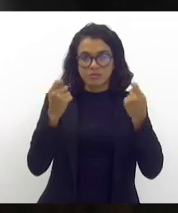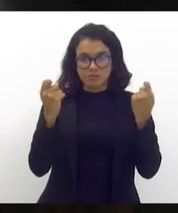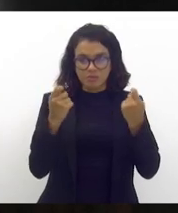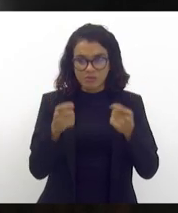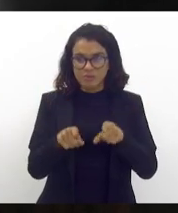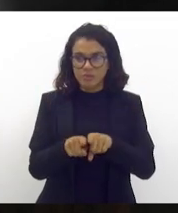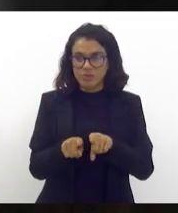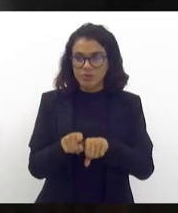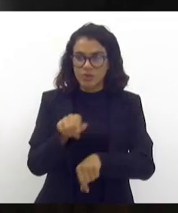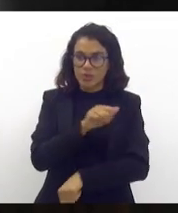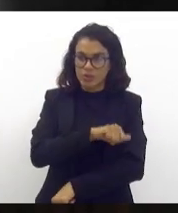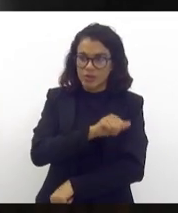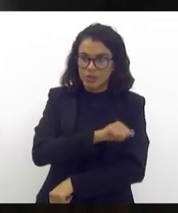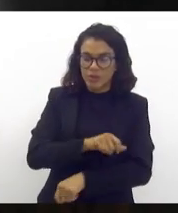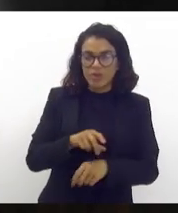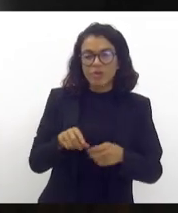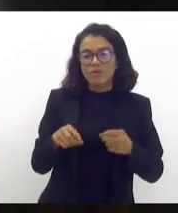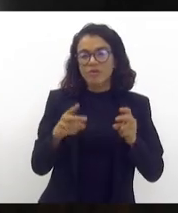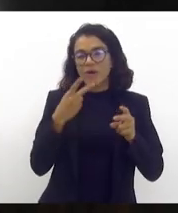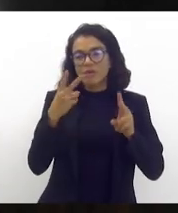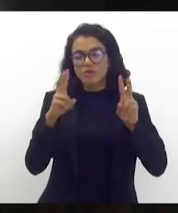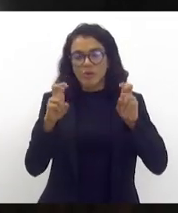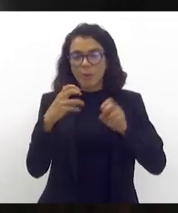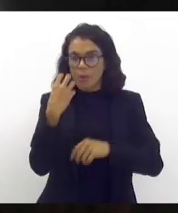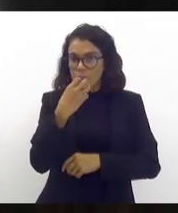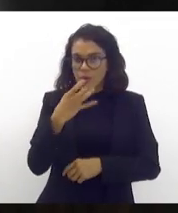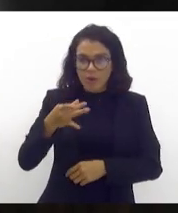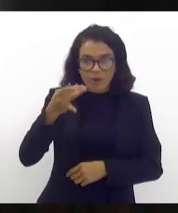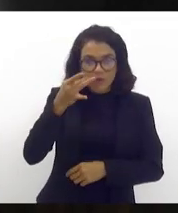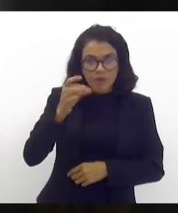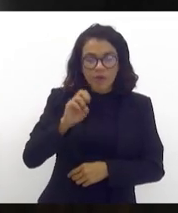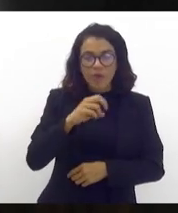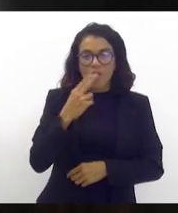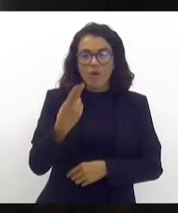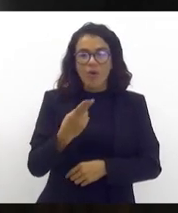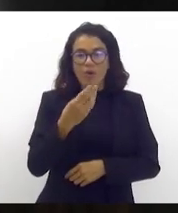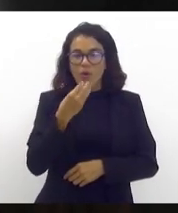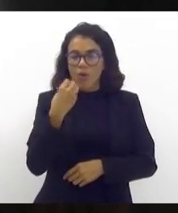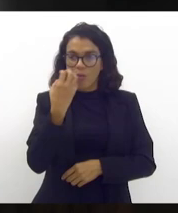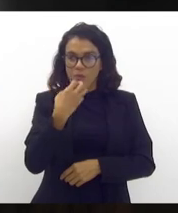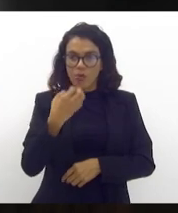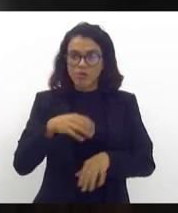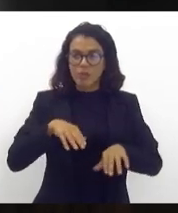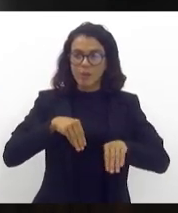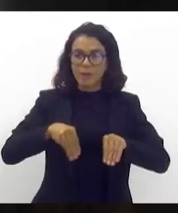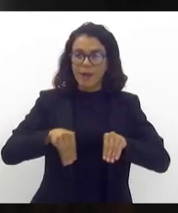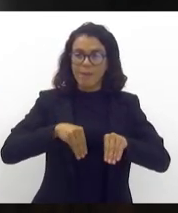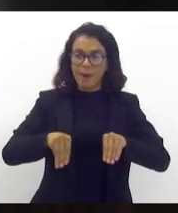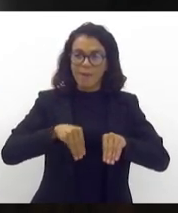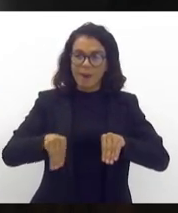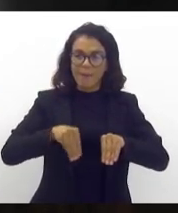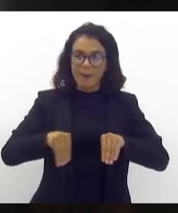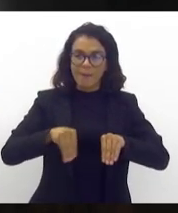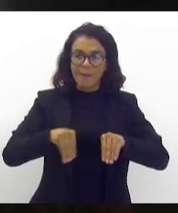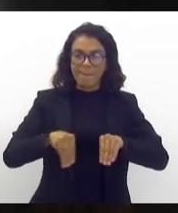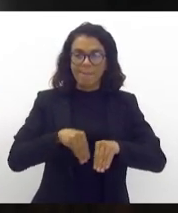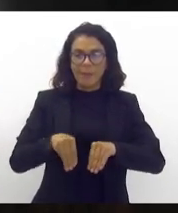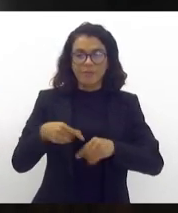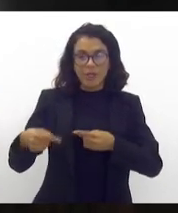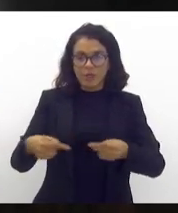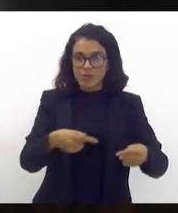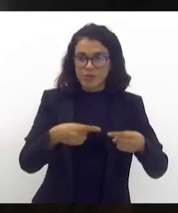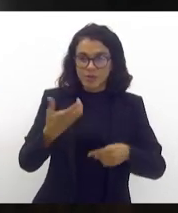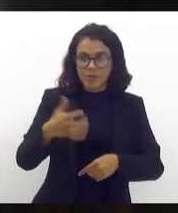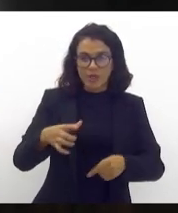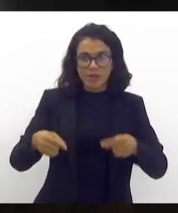do Rio de Janeiro que explorem música ao vivo ou músicas eletrônicas. Em discussão, não havendo quem